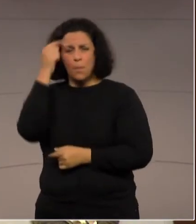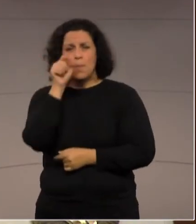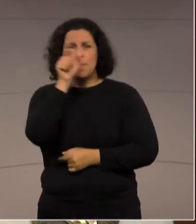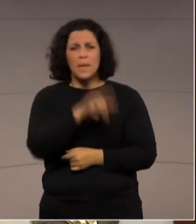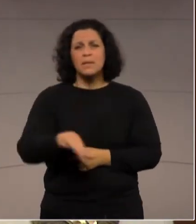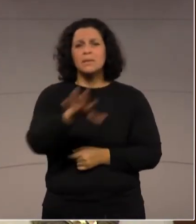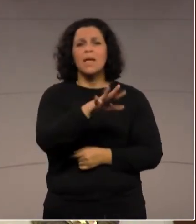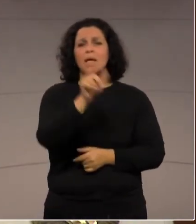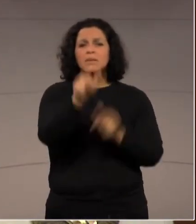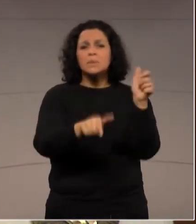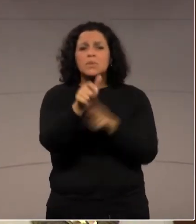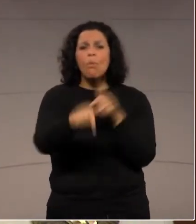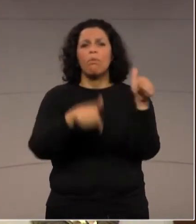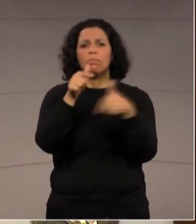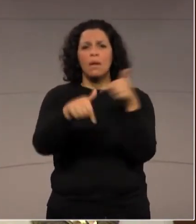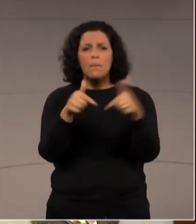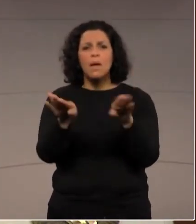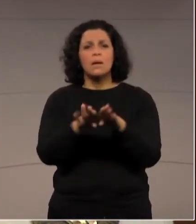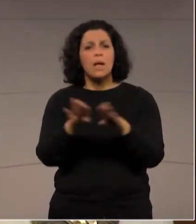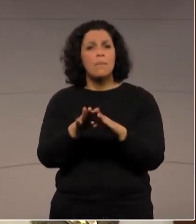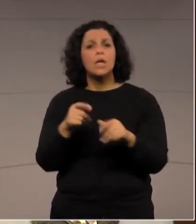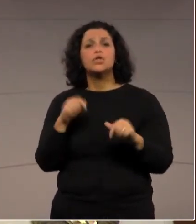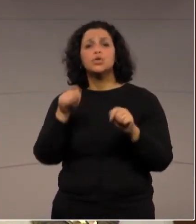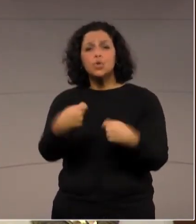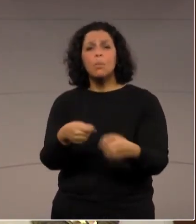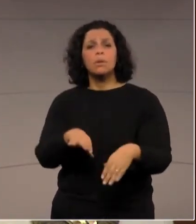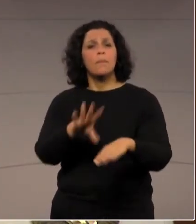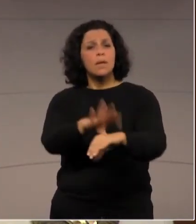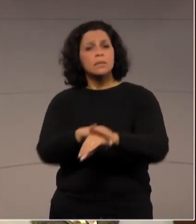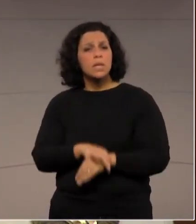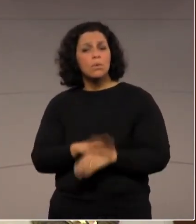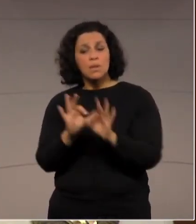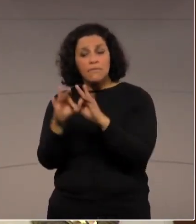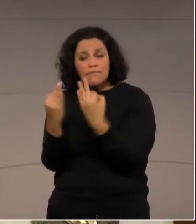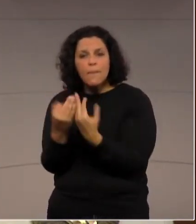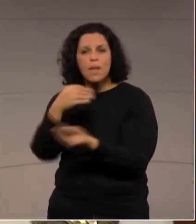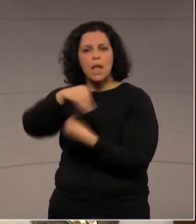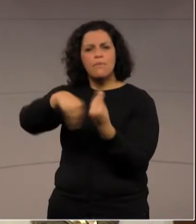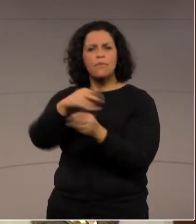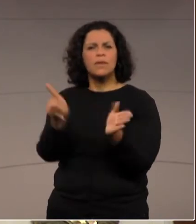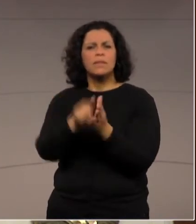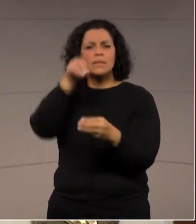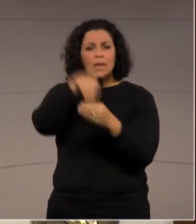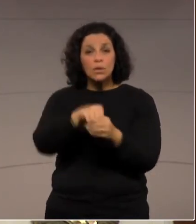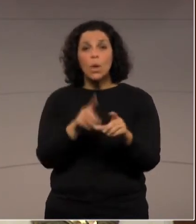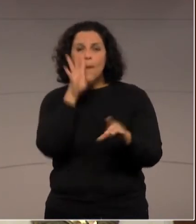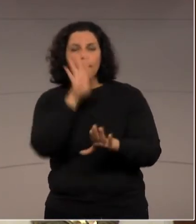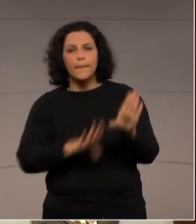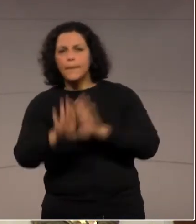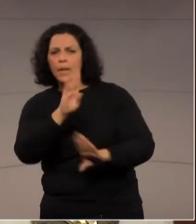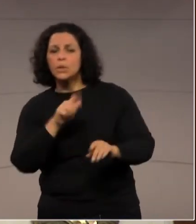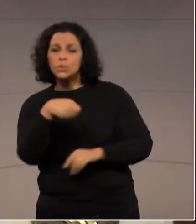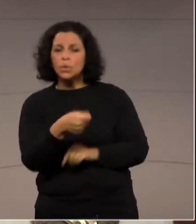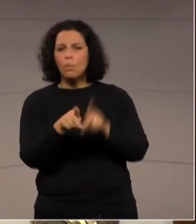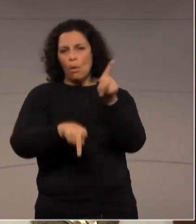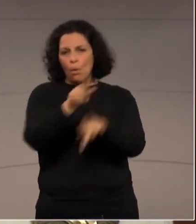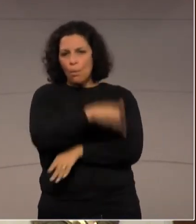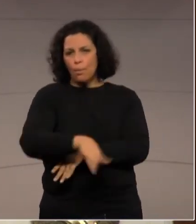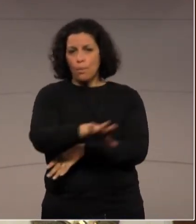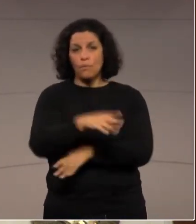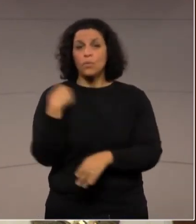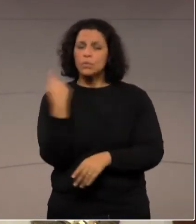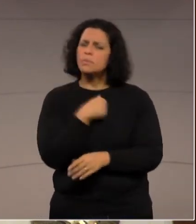envolvidas na força de segurança envolvida nas famílias envolvida e no perigo que é isso para a população